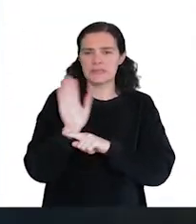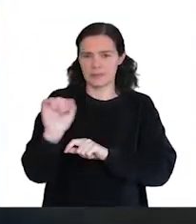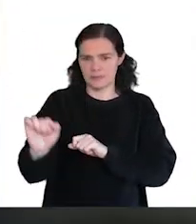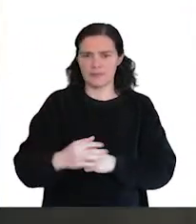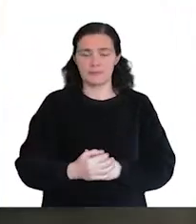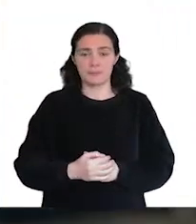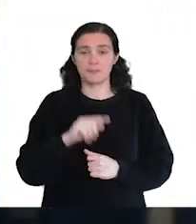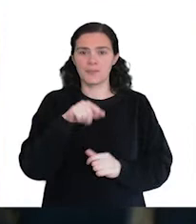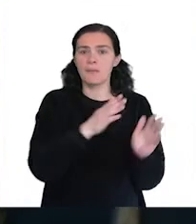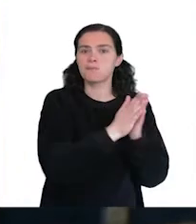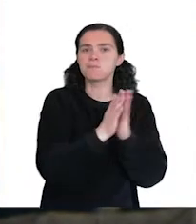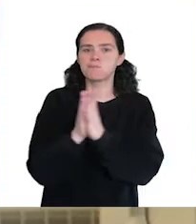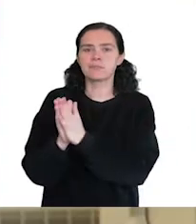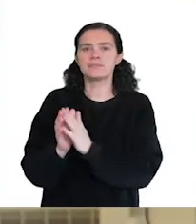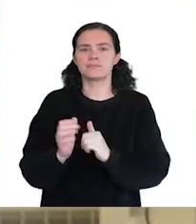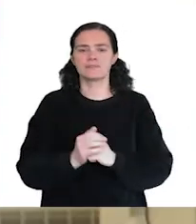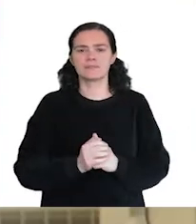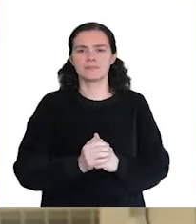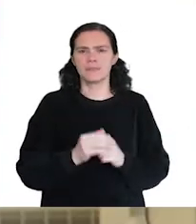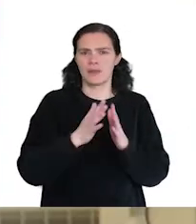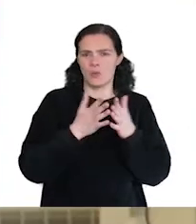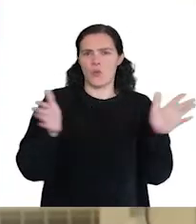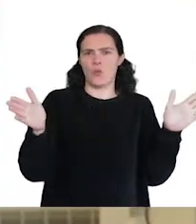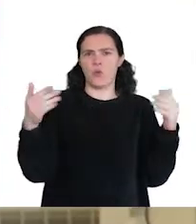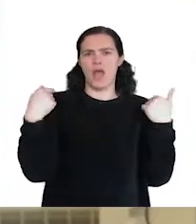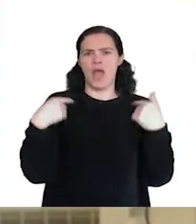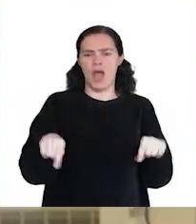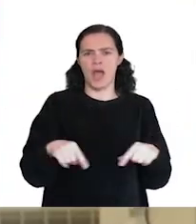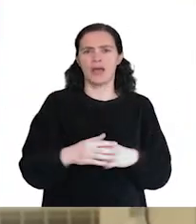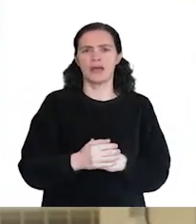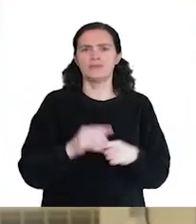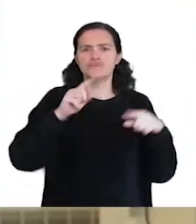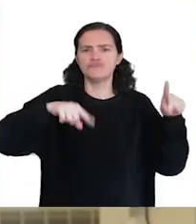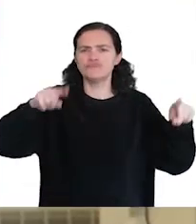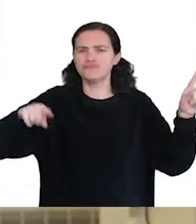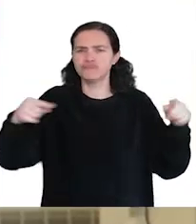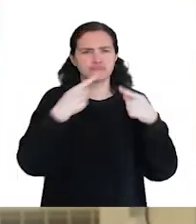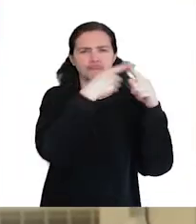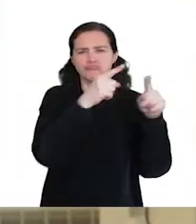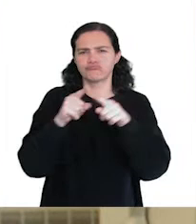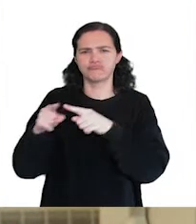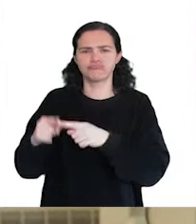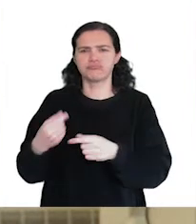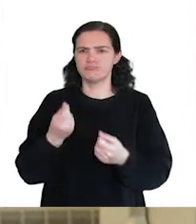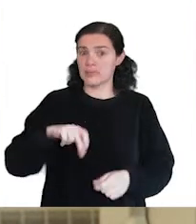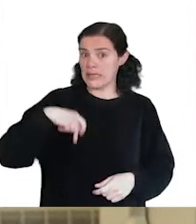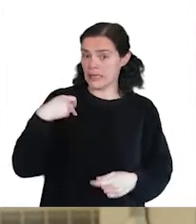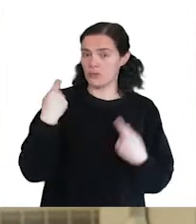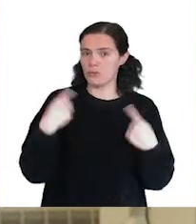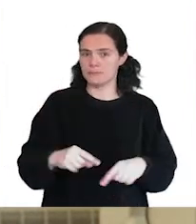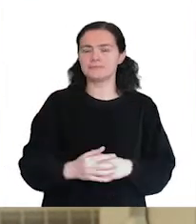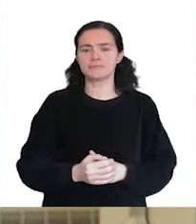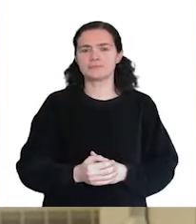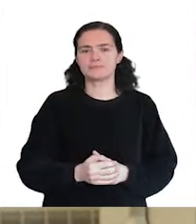seu cinema. Este espólio, que é um espólio amplo e extremamente diversificado e extremamente rico,